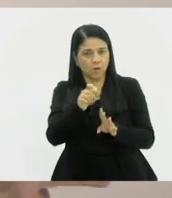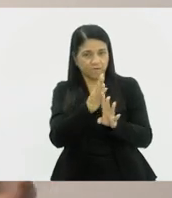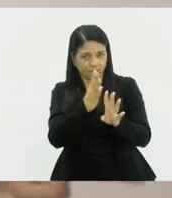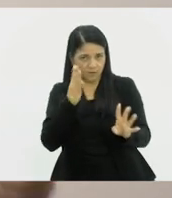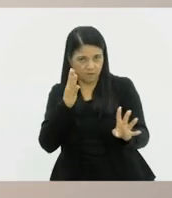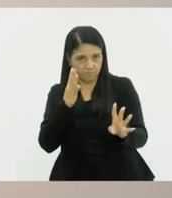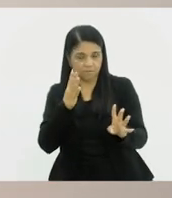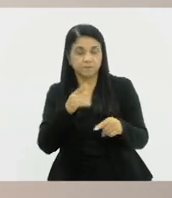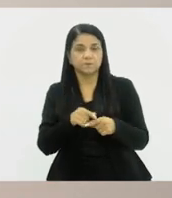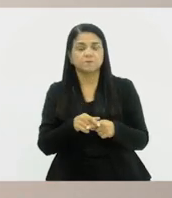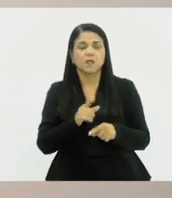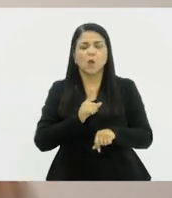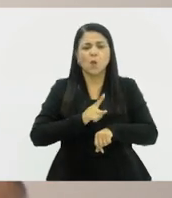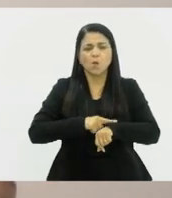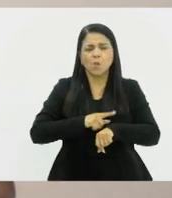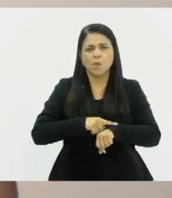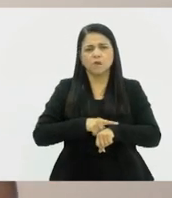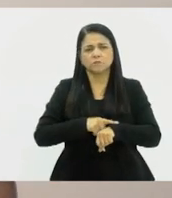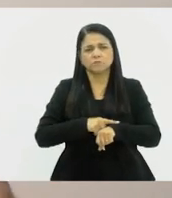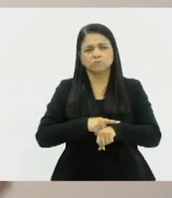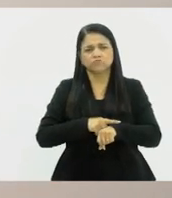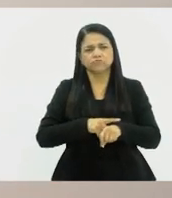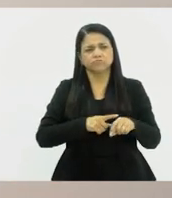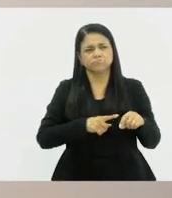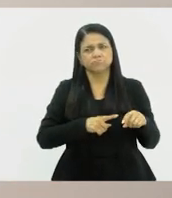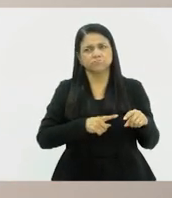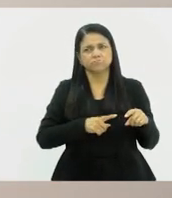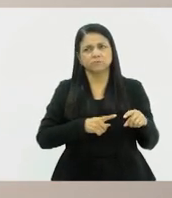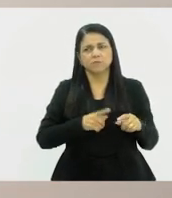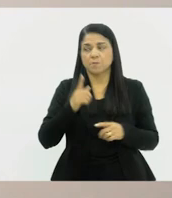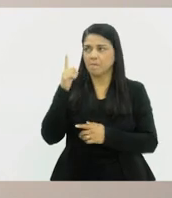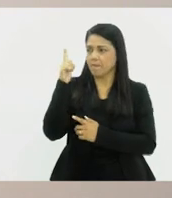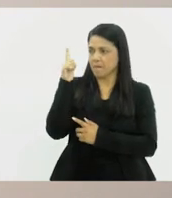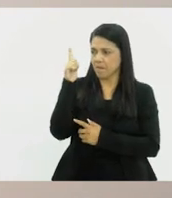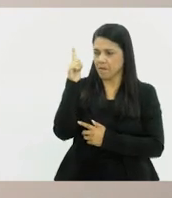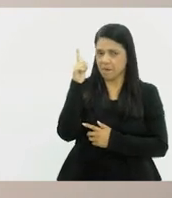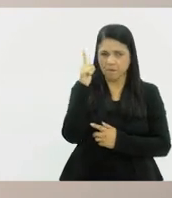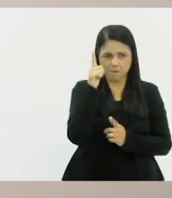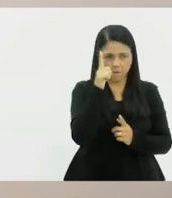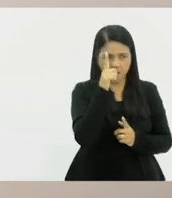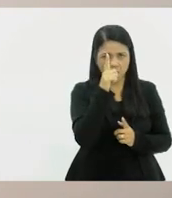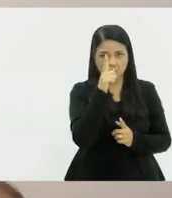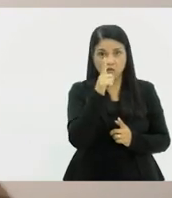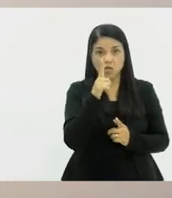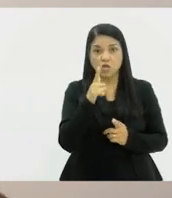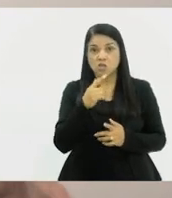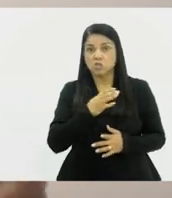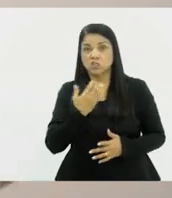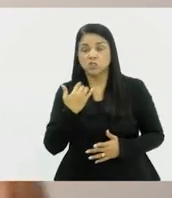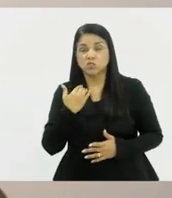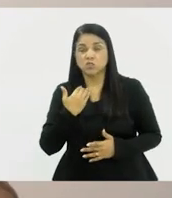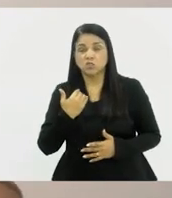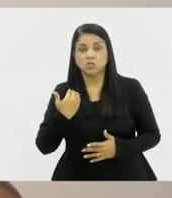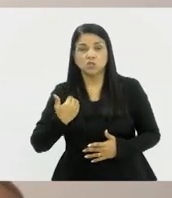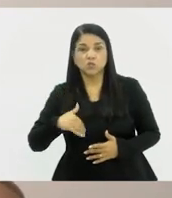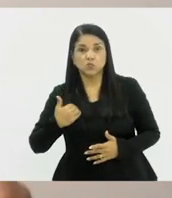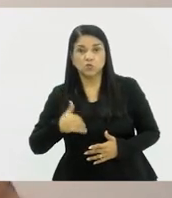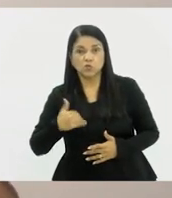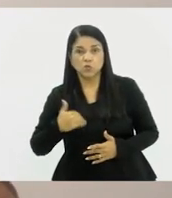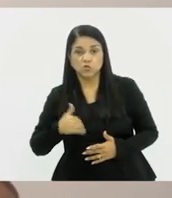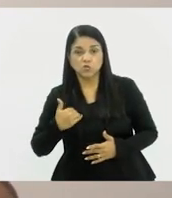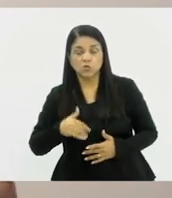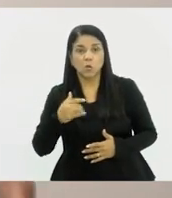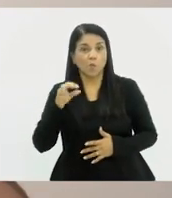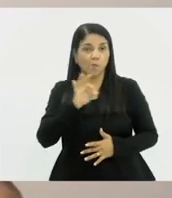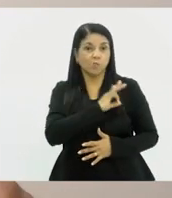determinado momento passou um um vapor com a pistola pro alto assim gritando sujou a polícia tá no orno e